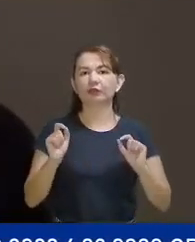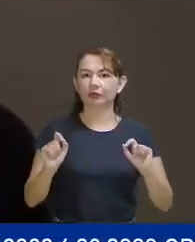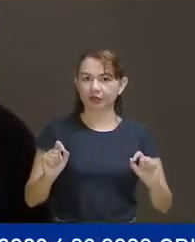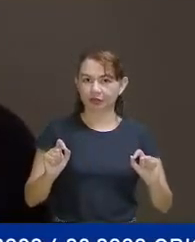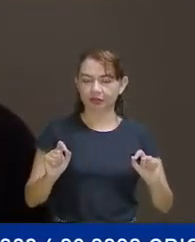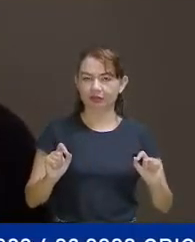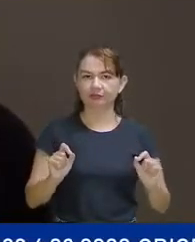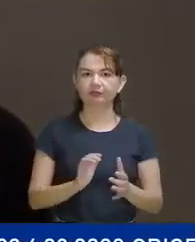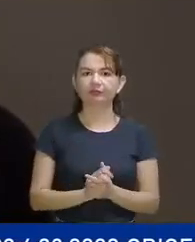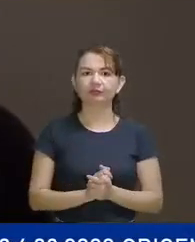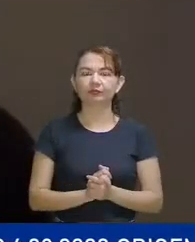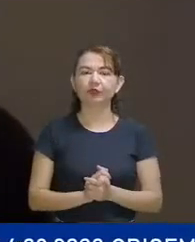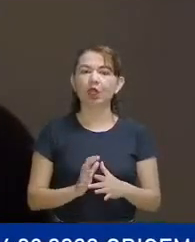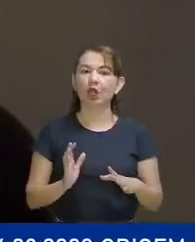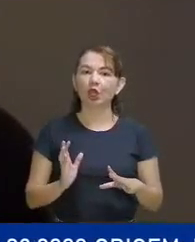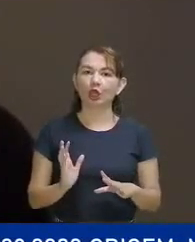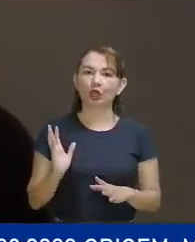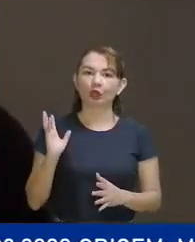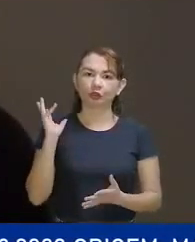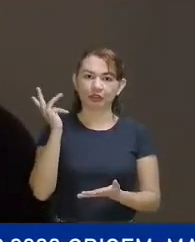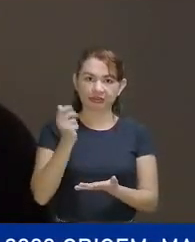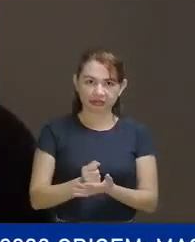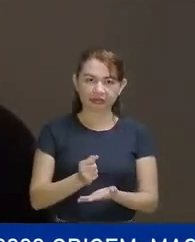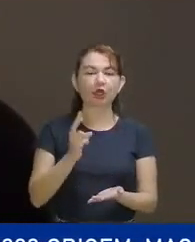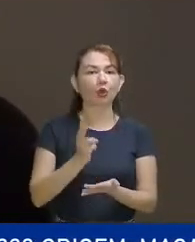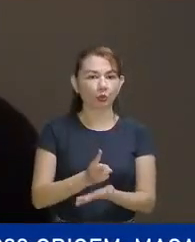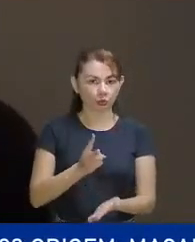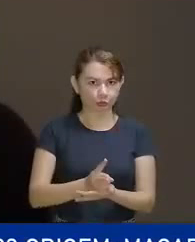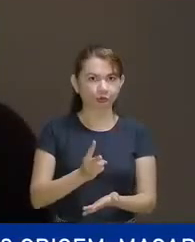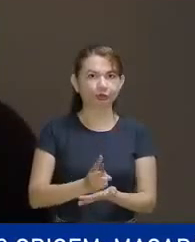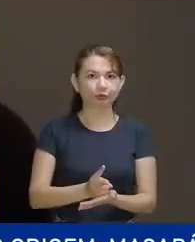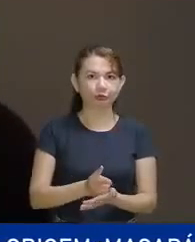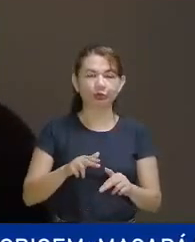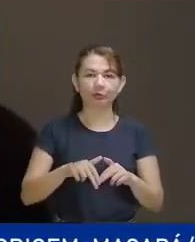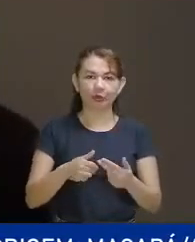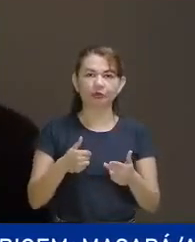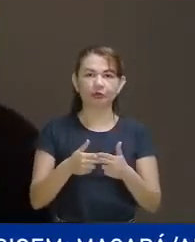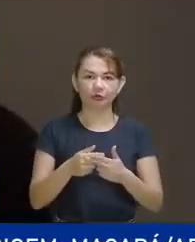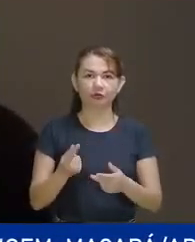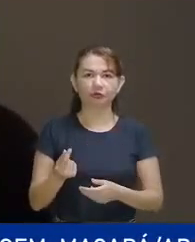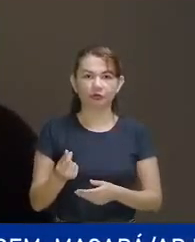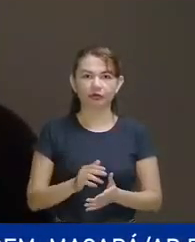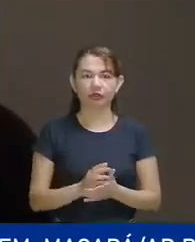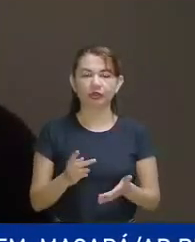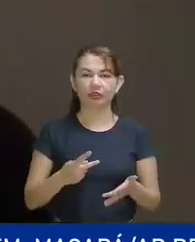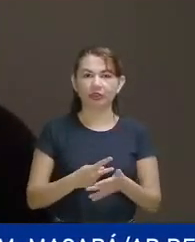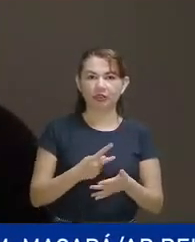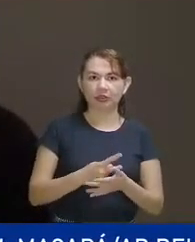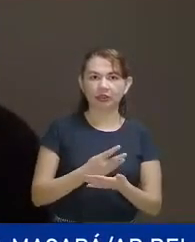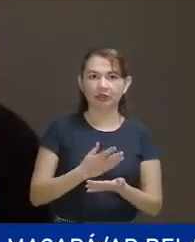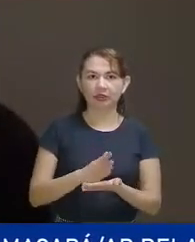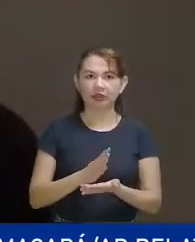as conclusões do acordo regional acerca da comprovação das despesas, sejam as irregularidades